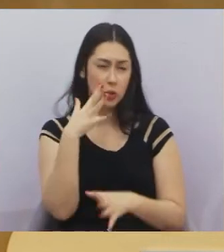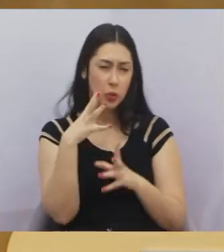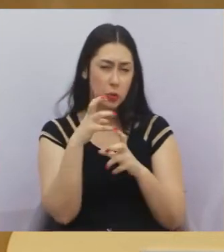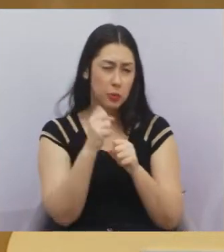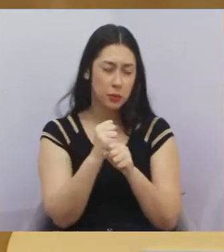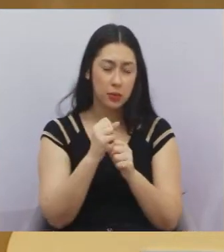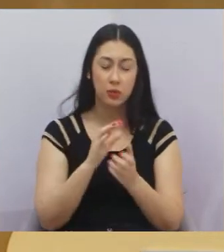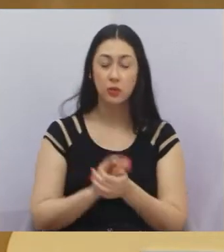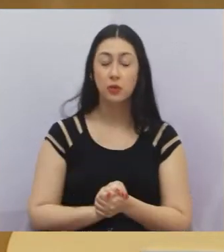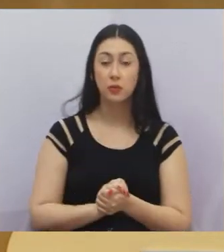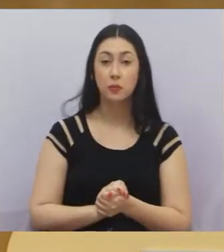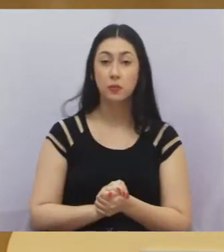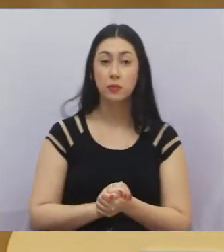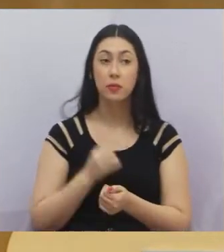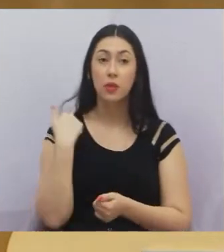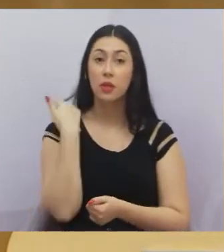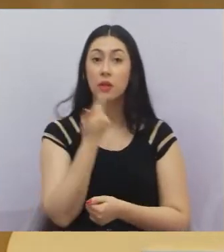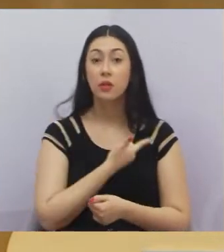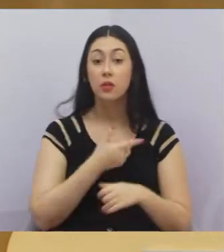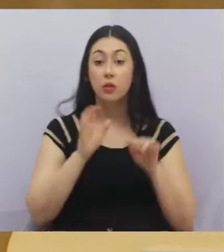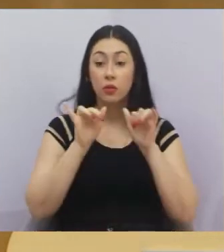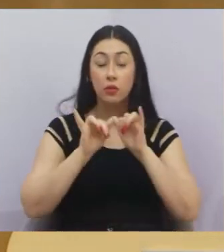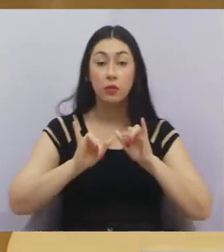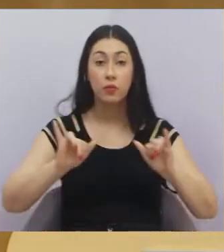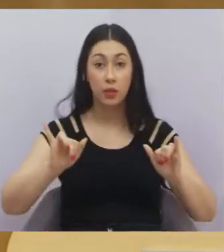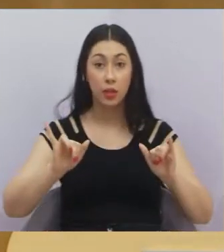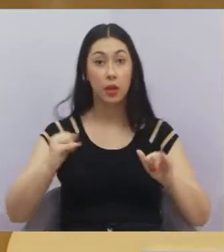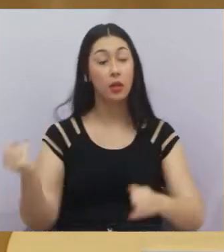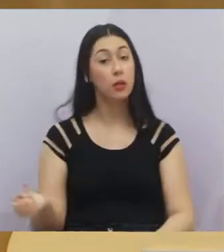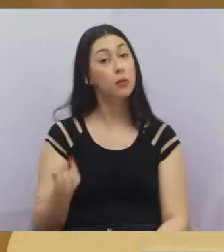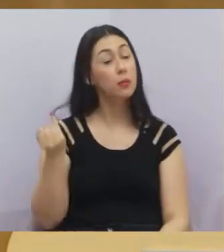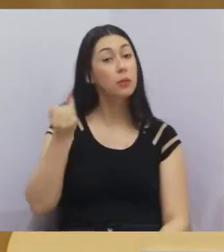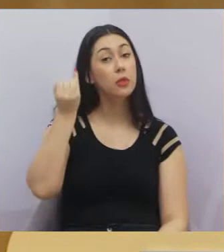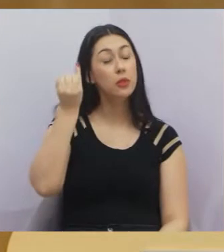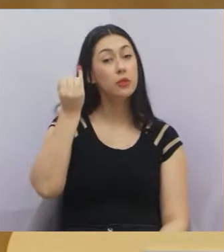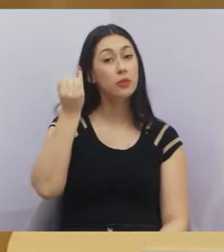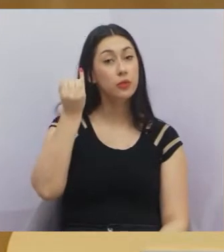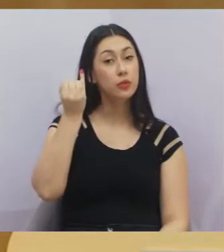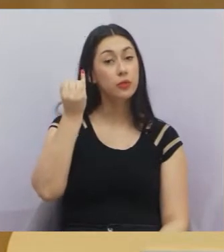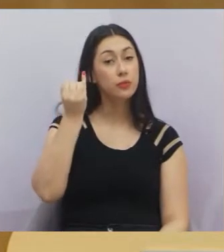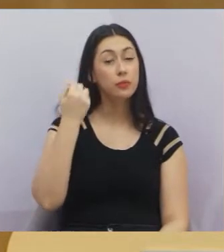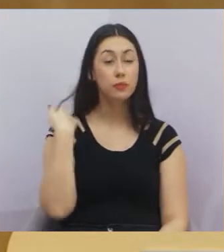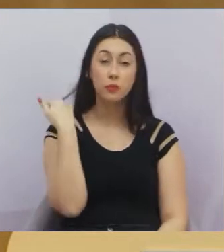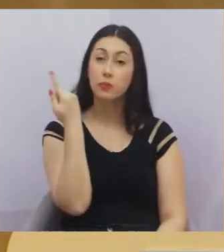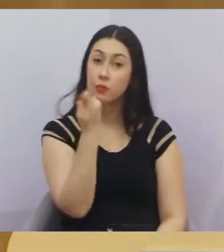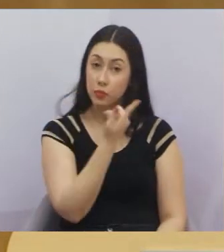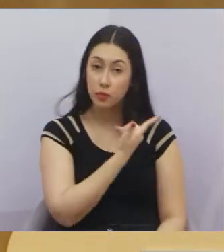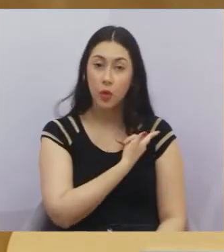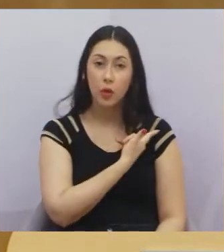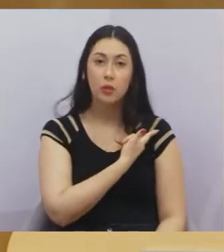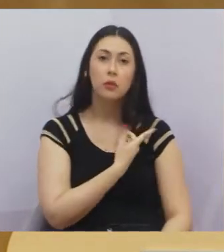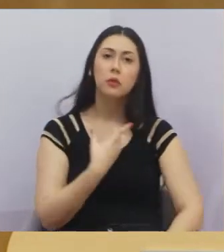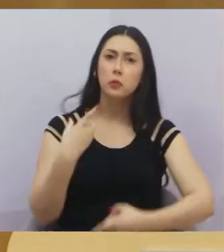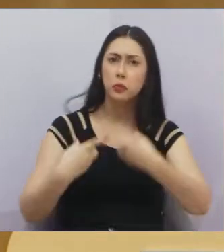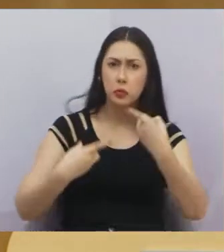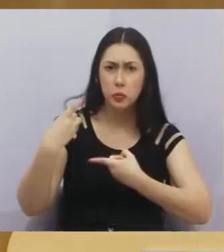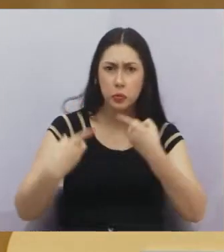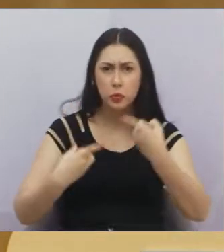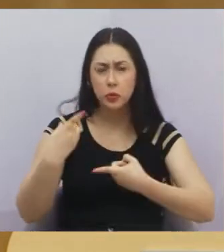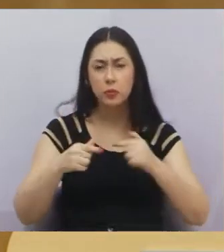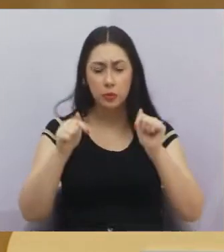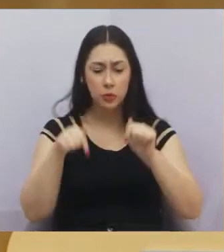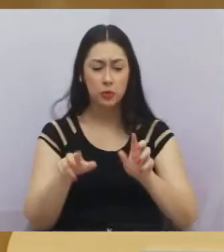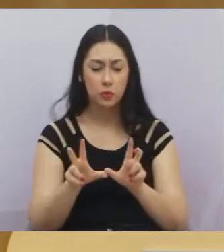resumidamente, é a gente dizer o quanto é importante nós trazermos essa discussão para esta